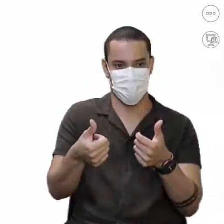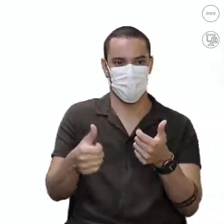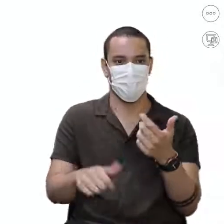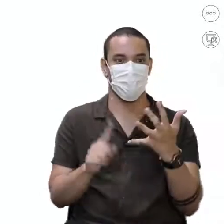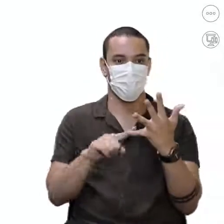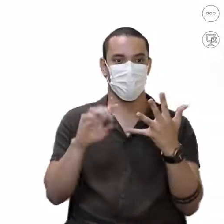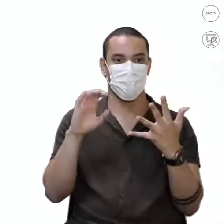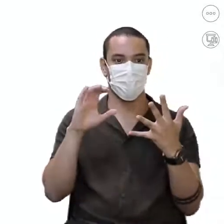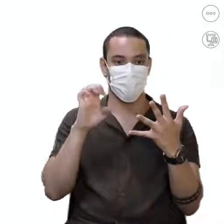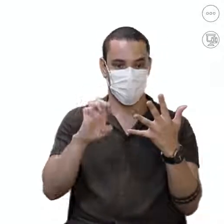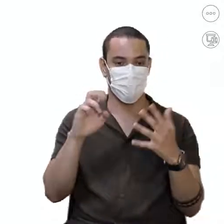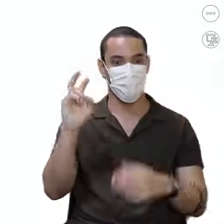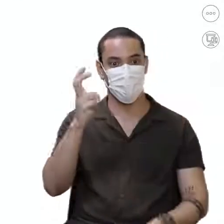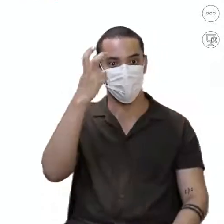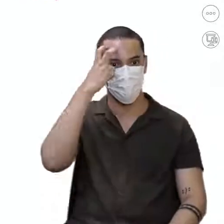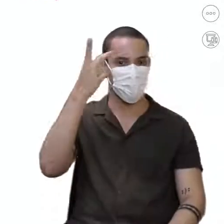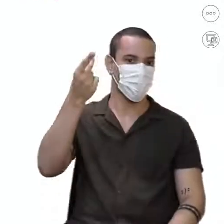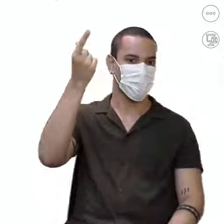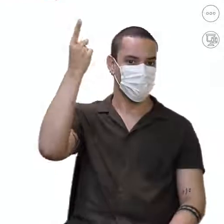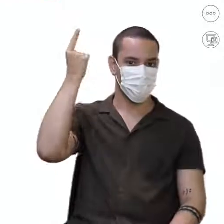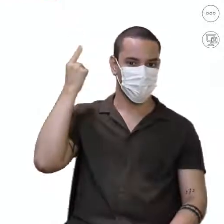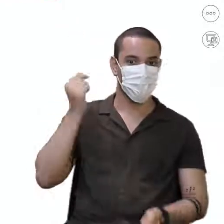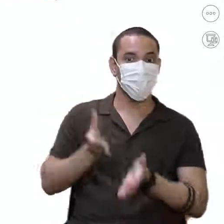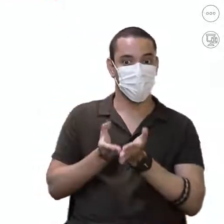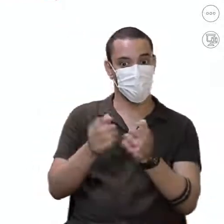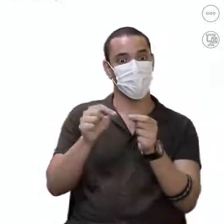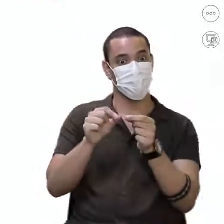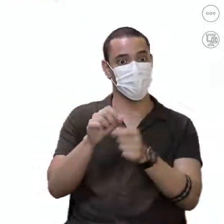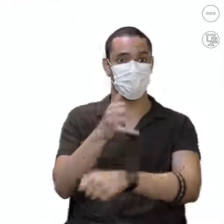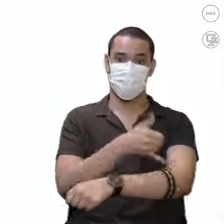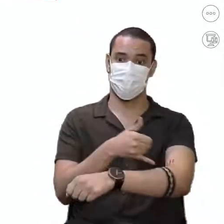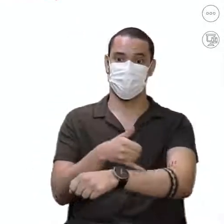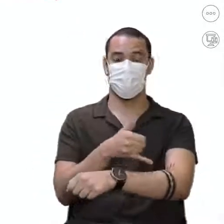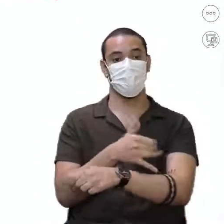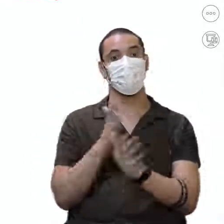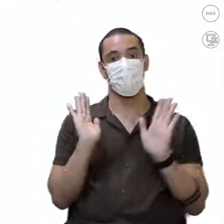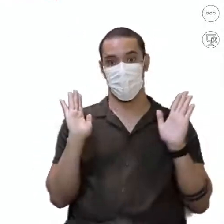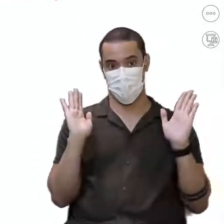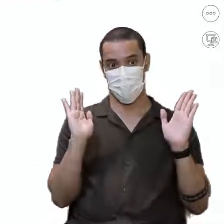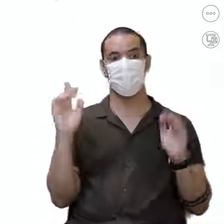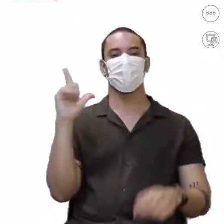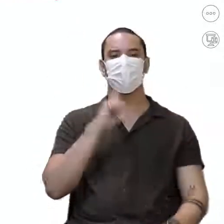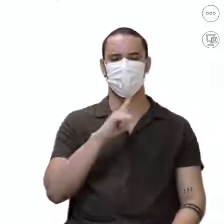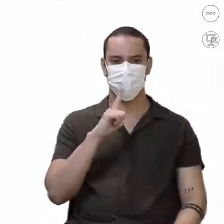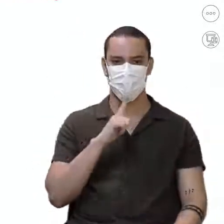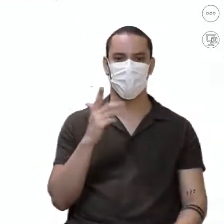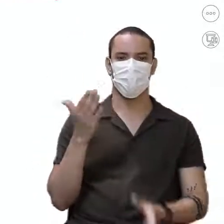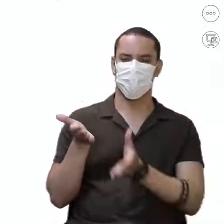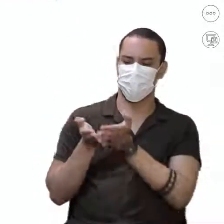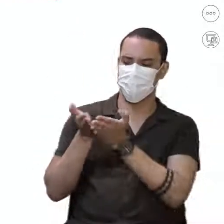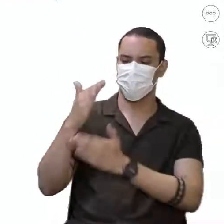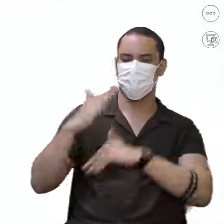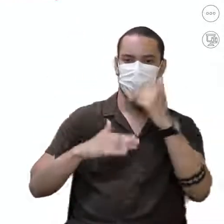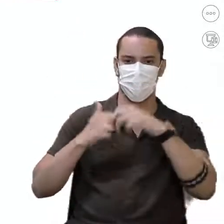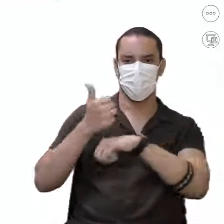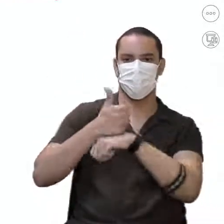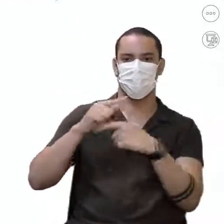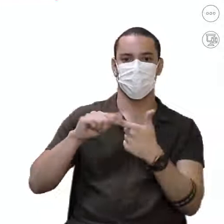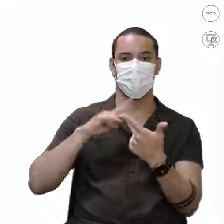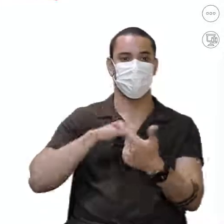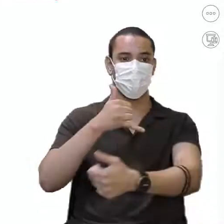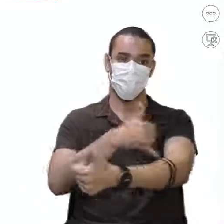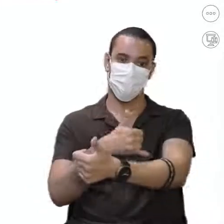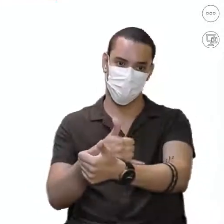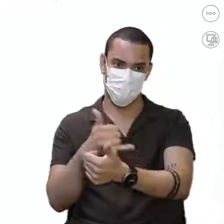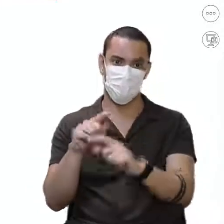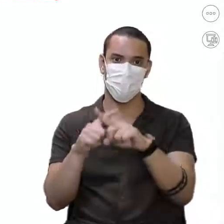A cultura dos antigos marinheiros fazerem tatuagens. Porque tem lá, nós temos marinheiros e nós temos tatuagens. Será